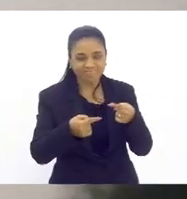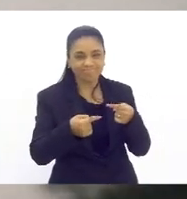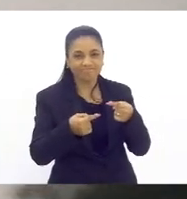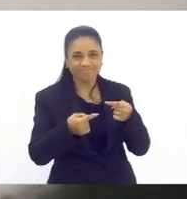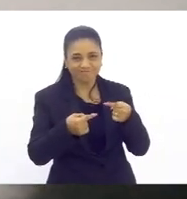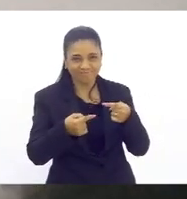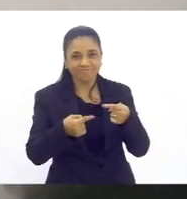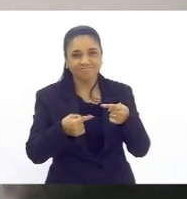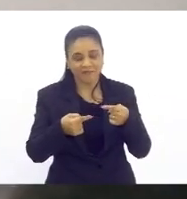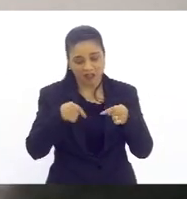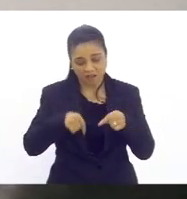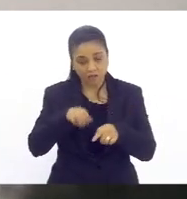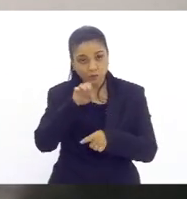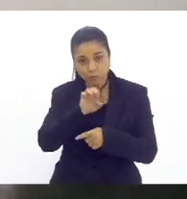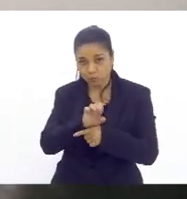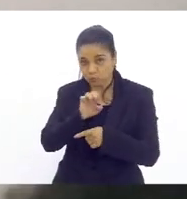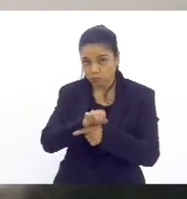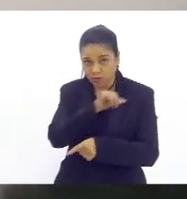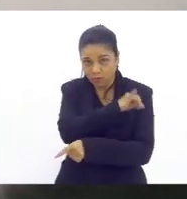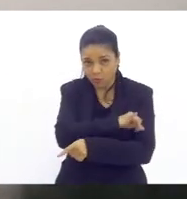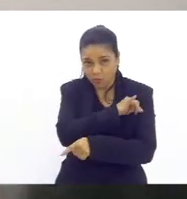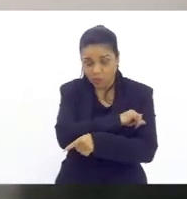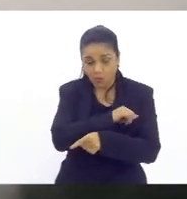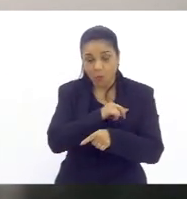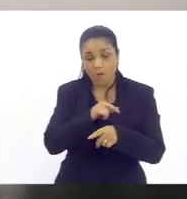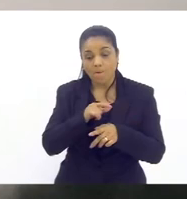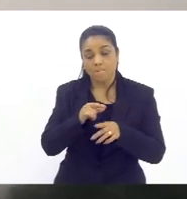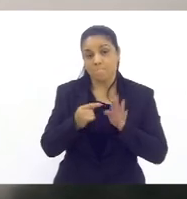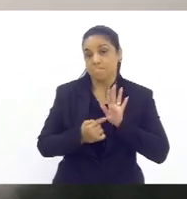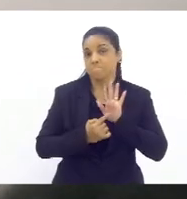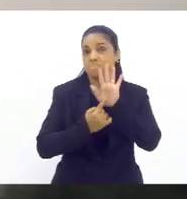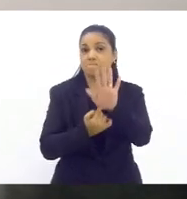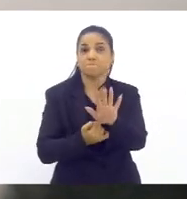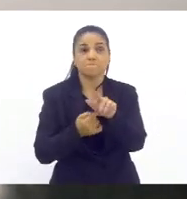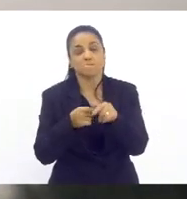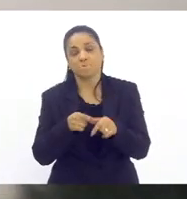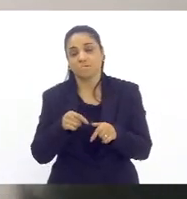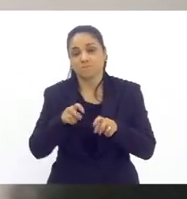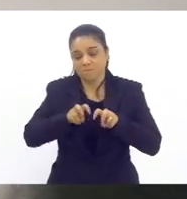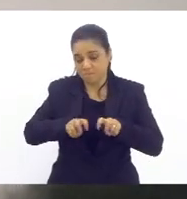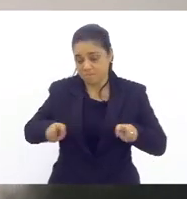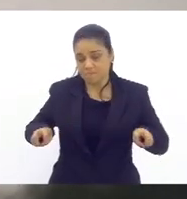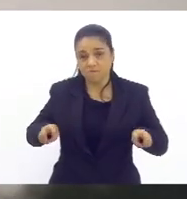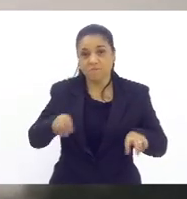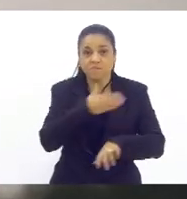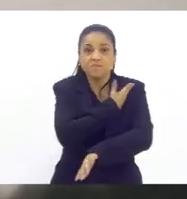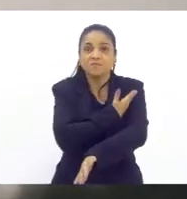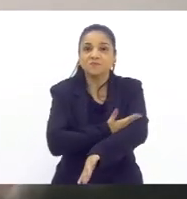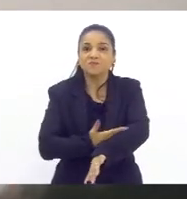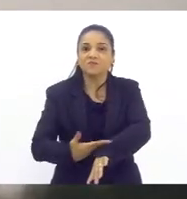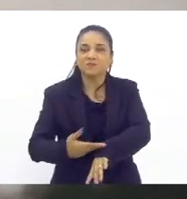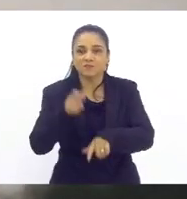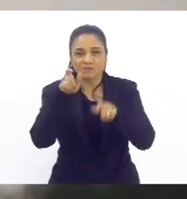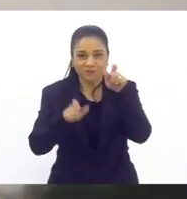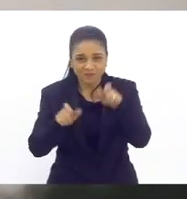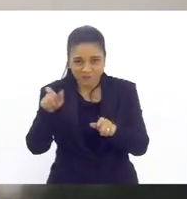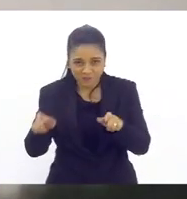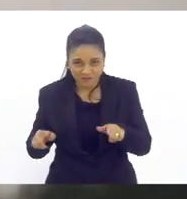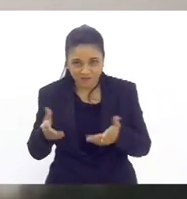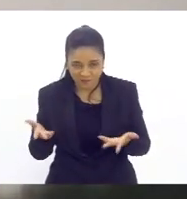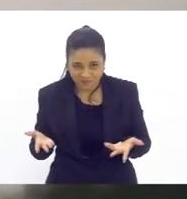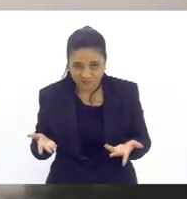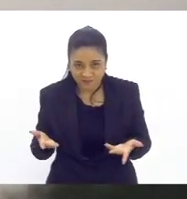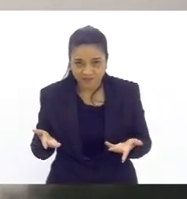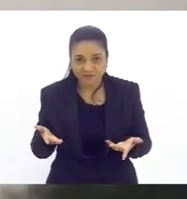aqui no estado por pessoas brancas e como também alguém pontuou que agora não vou me lembrar